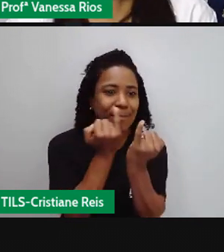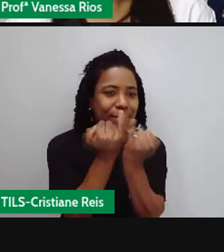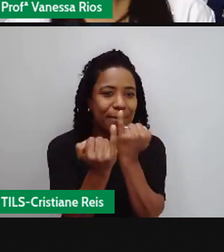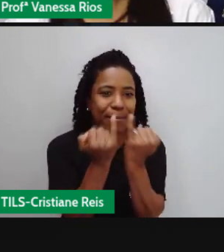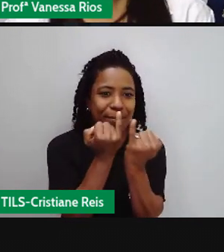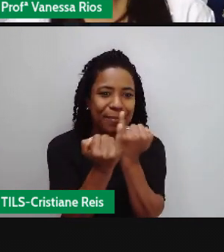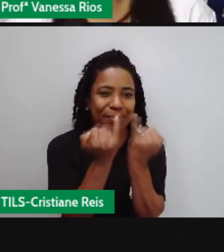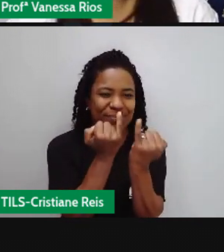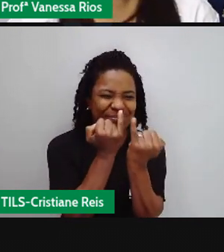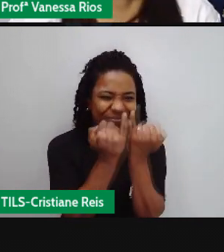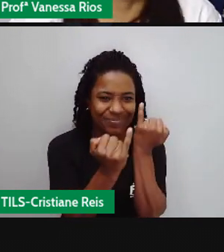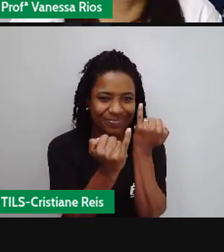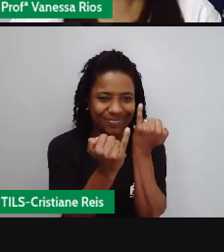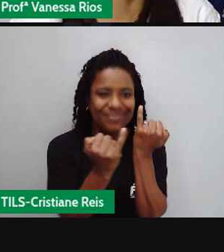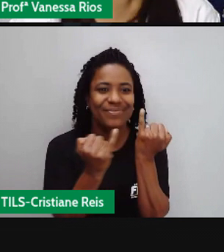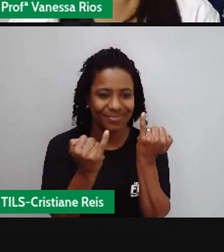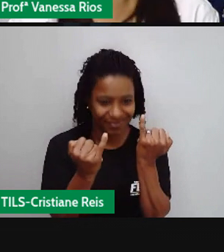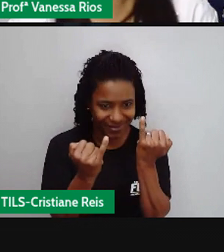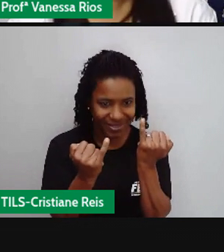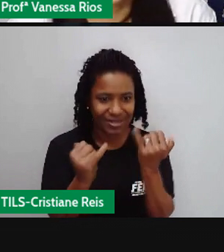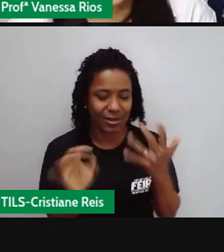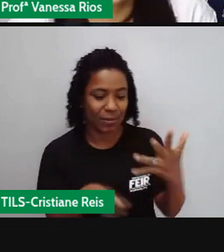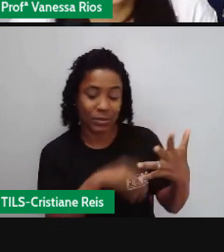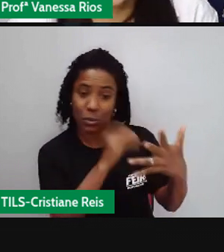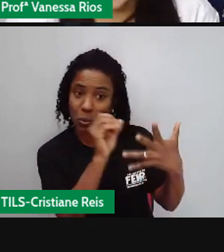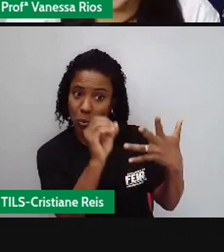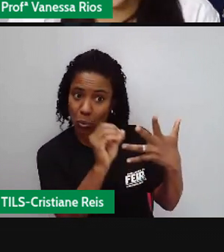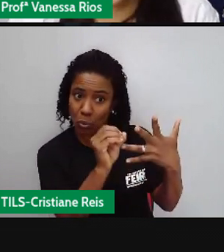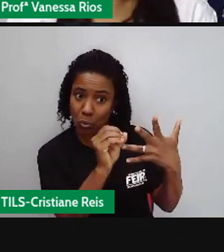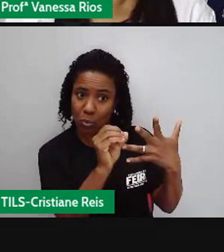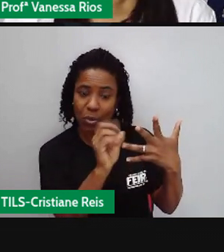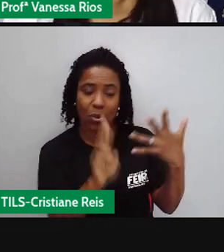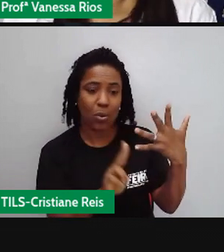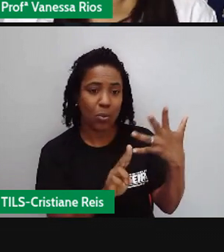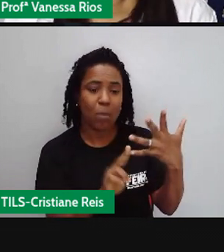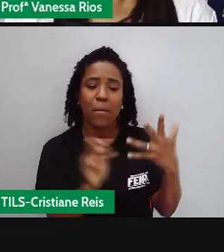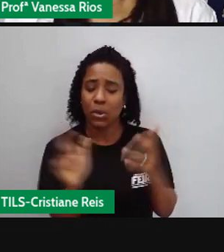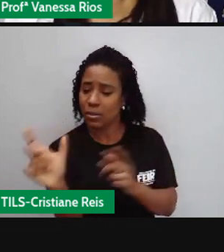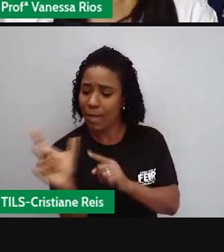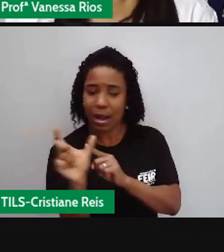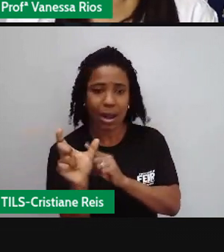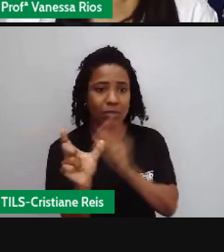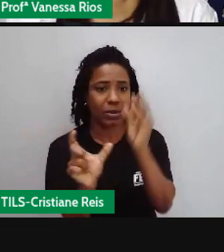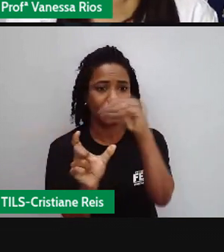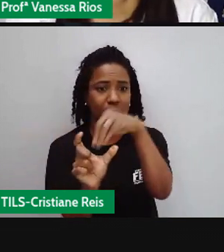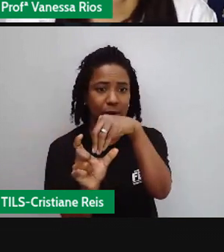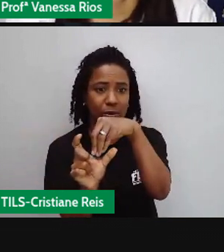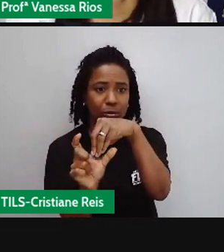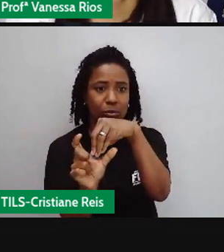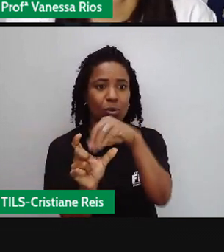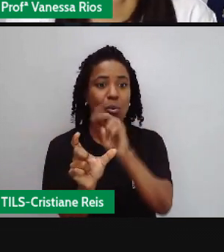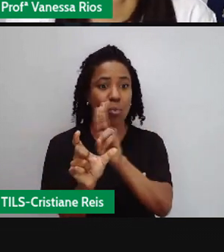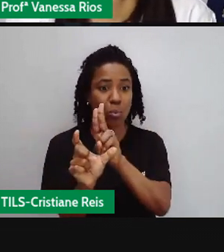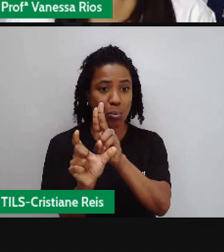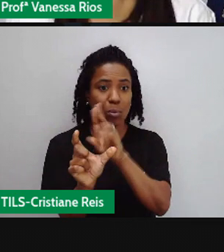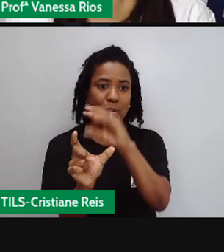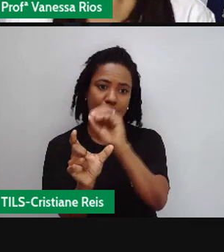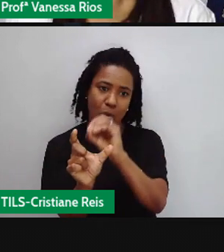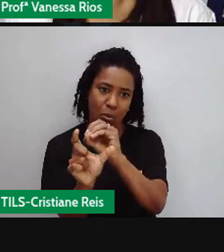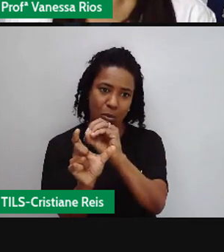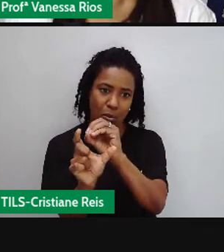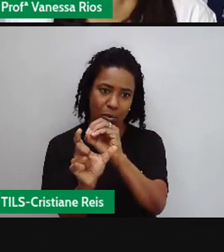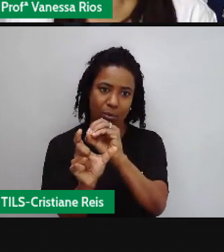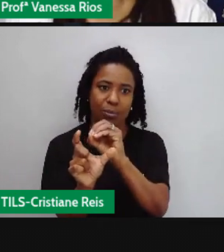dentro das palavras, seja no meio ou no final das palavras. Então, vamos lá. Olha